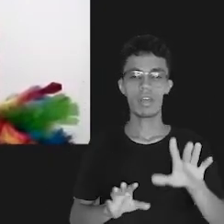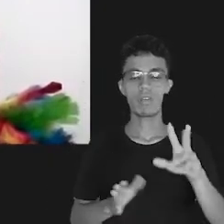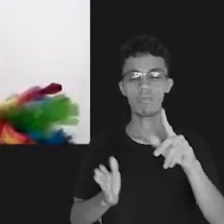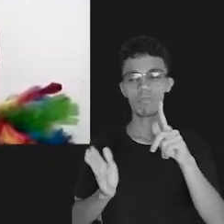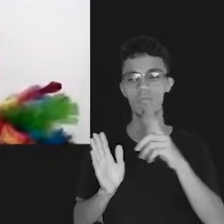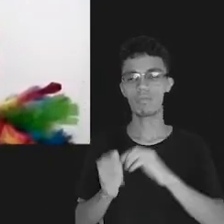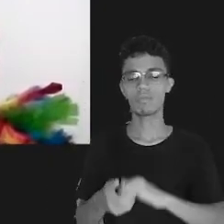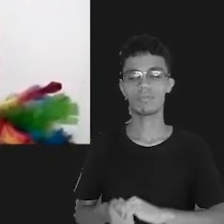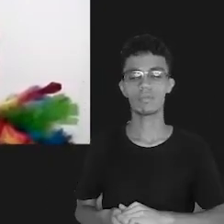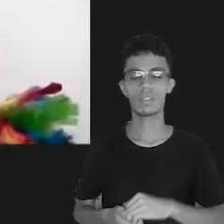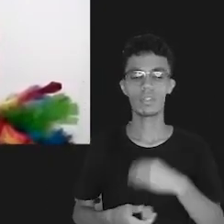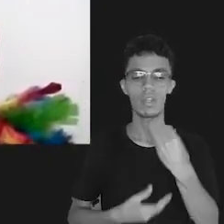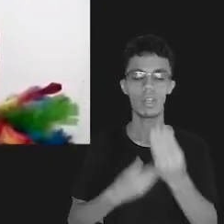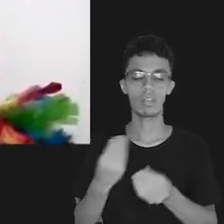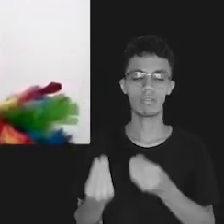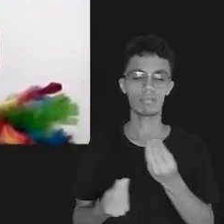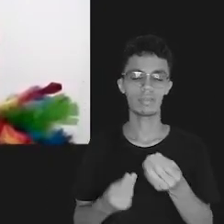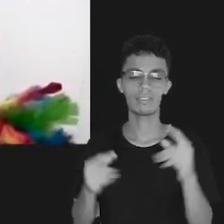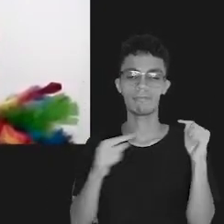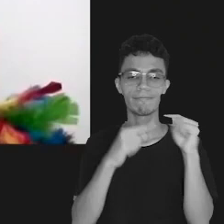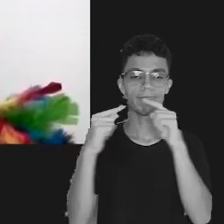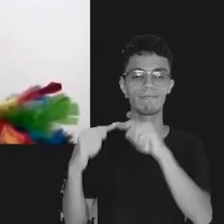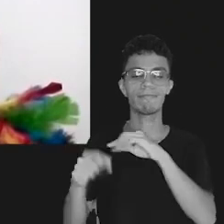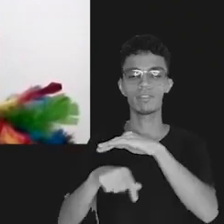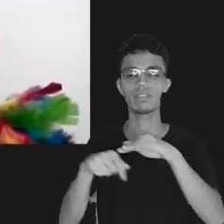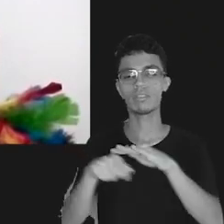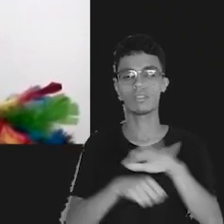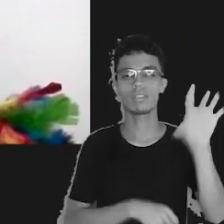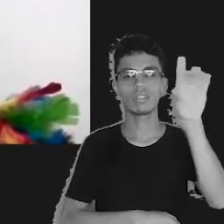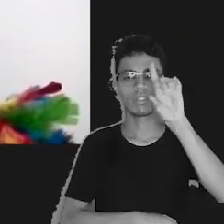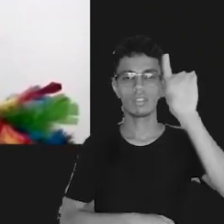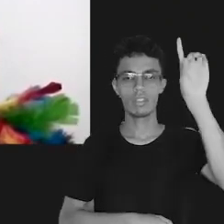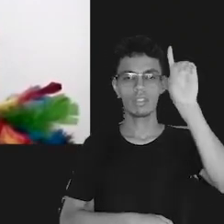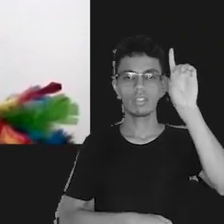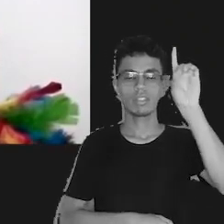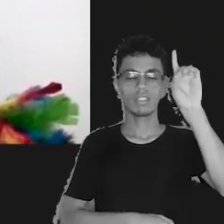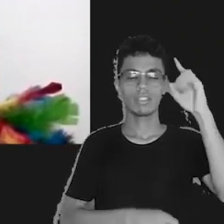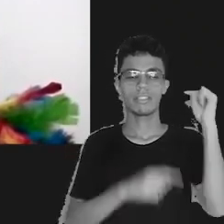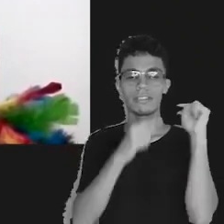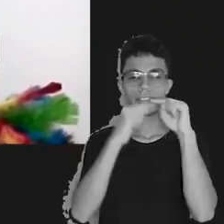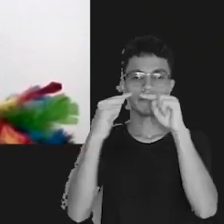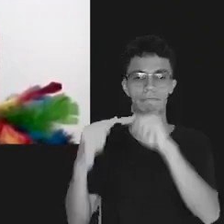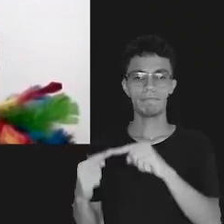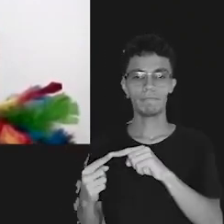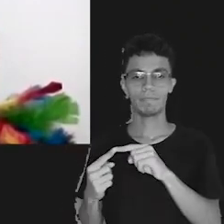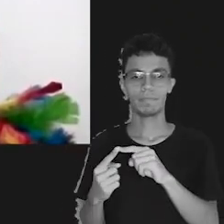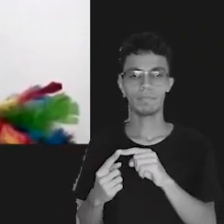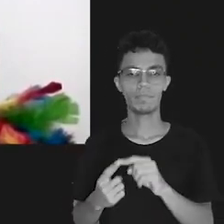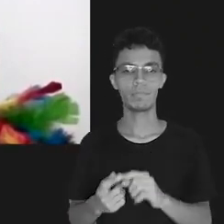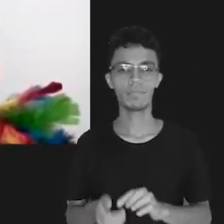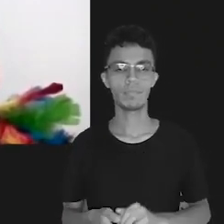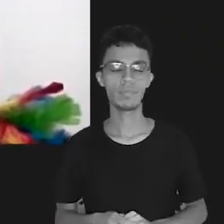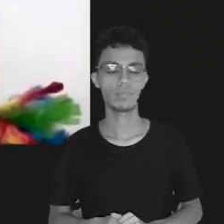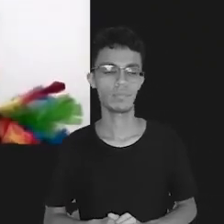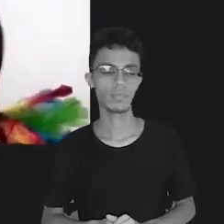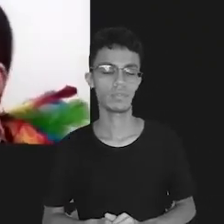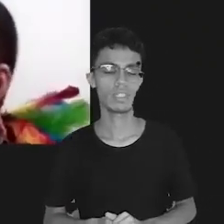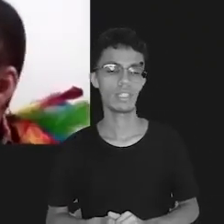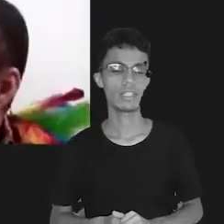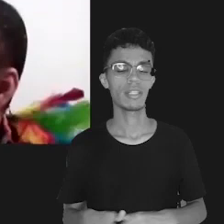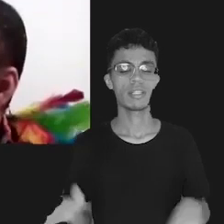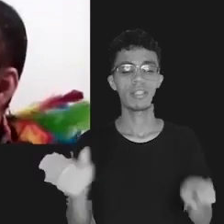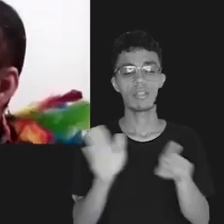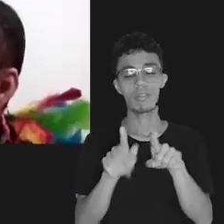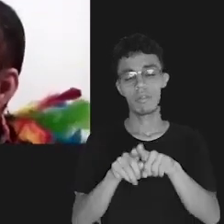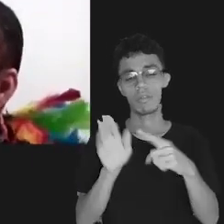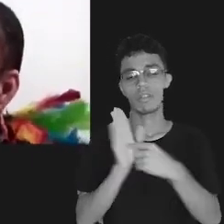conheço, como foi mencionado esse lance da relação com Deus, essas relações, assim, essas menções a um Cristo, assim, tipo, ela também se apresenta